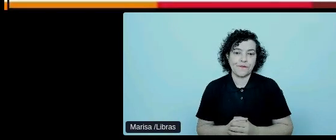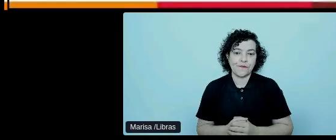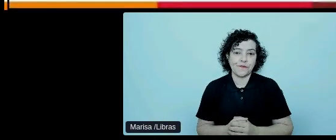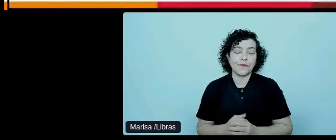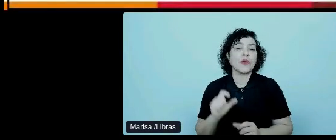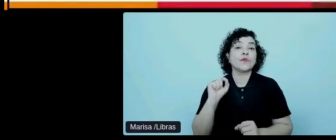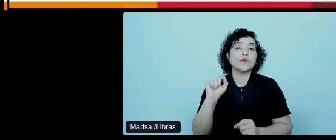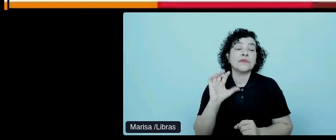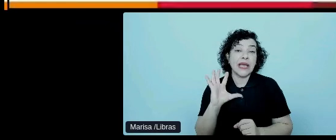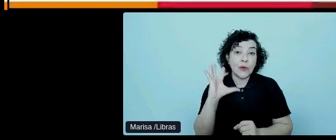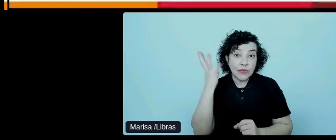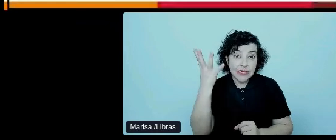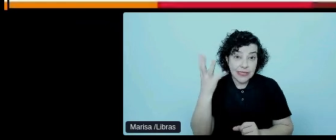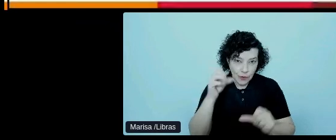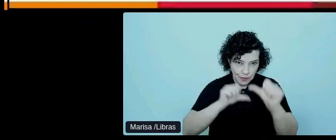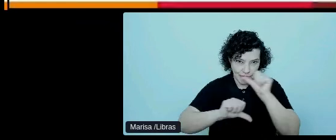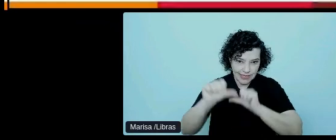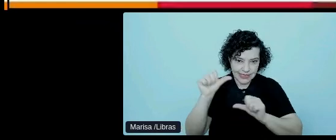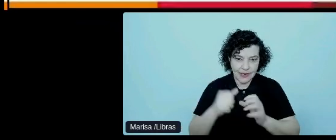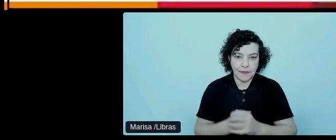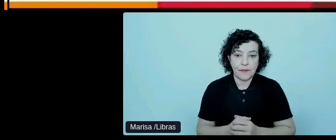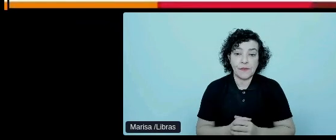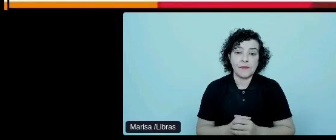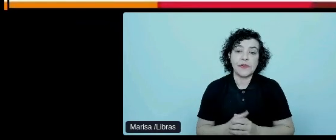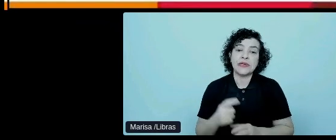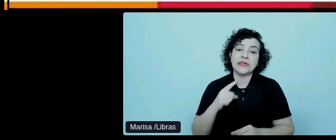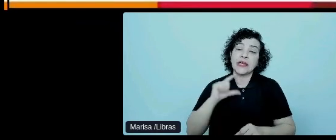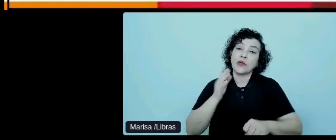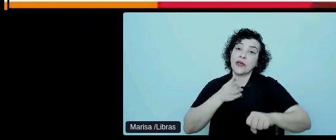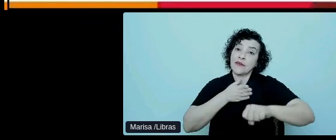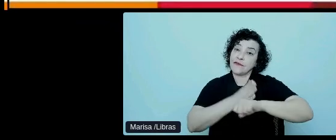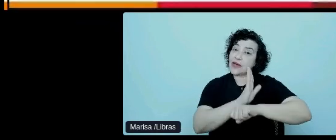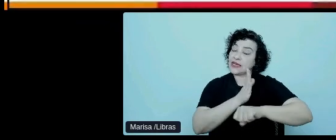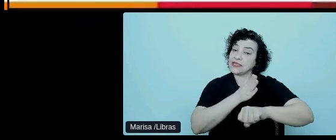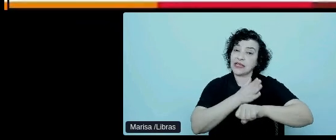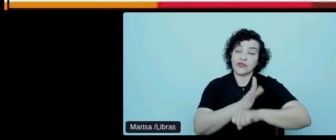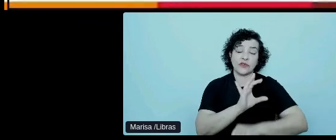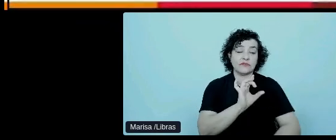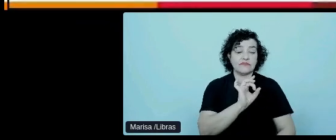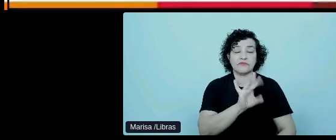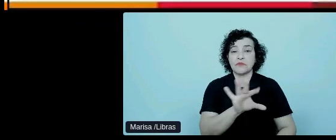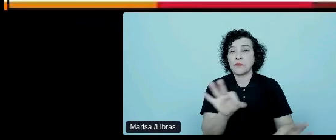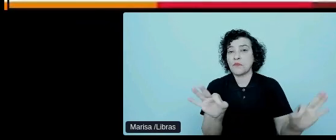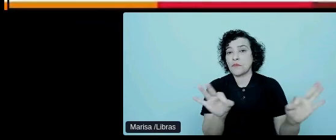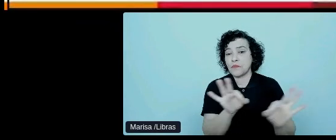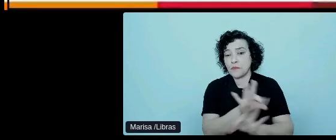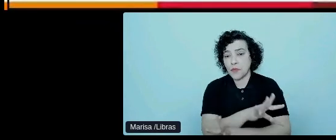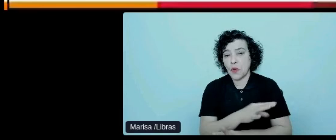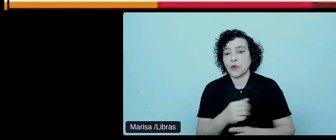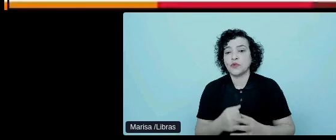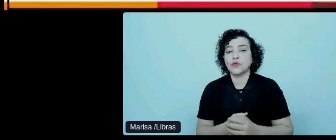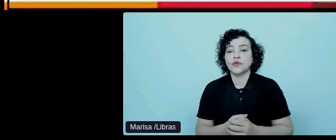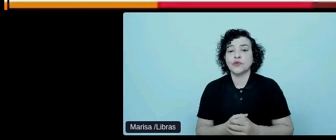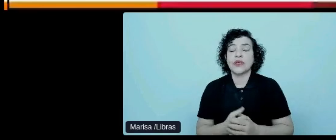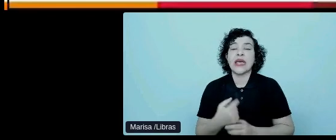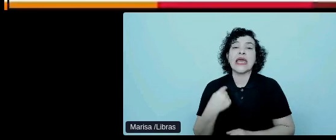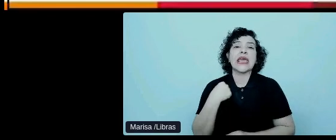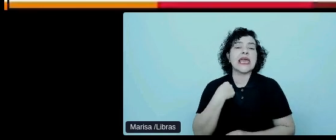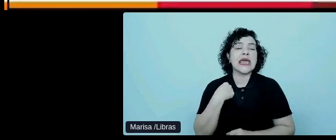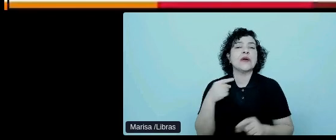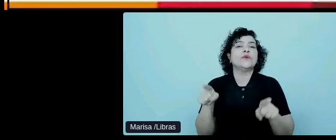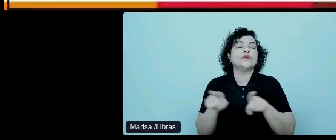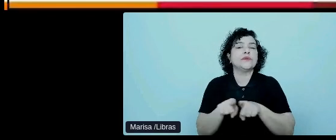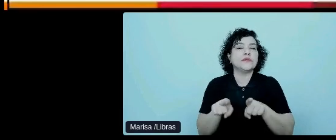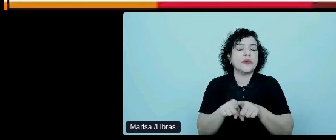entrou ali? Entrou, por exemplo, os validadores semi-automatizados, automatizados. Eu fazer um